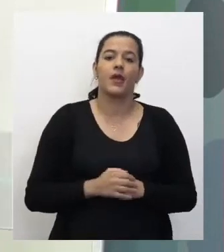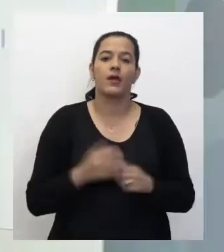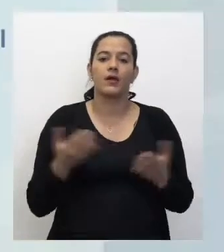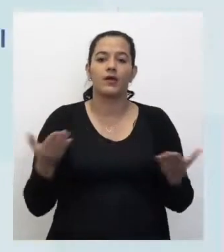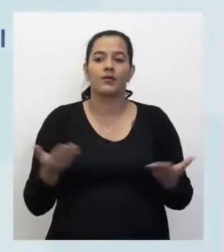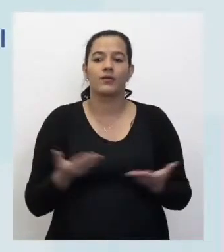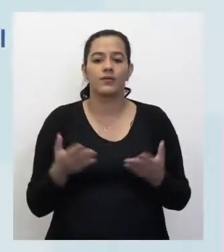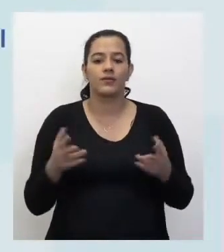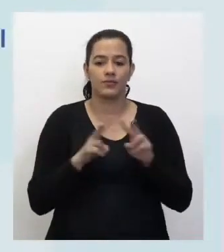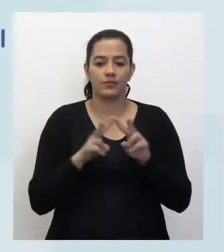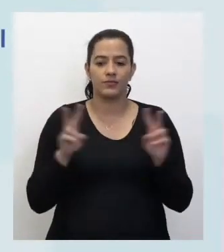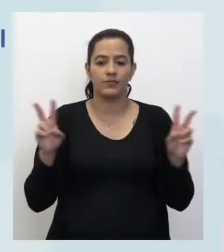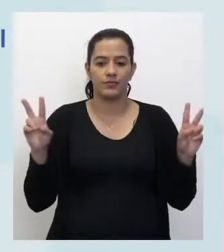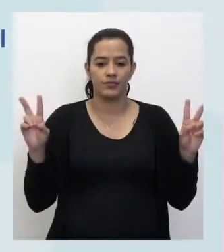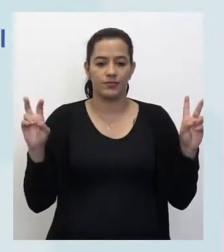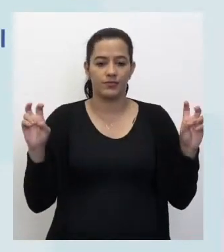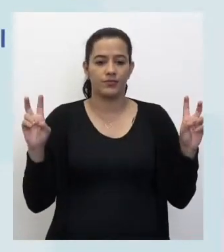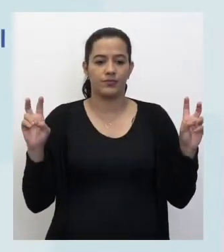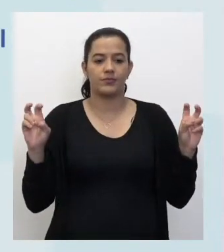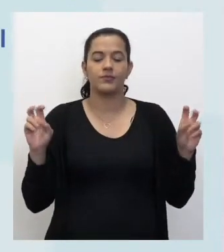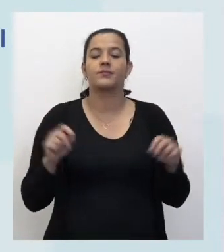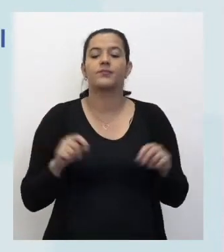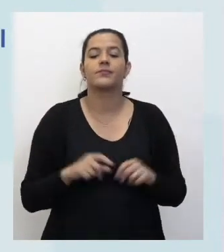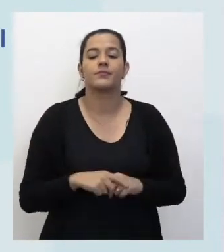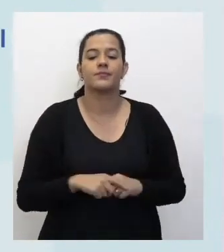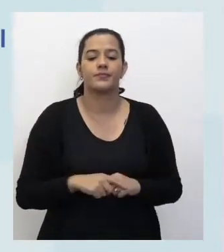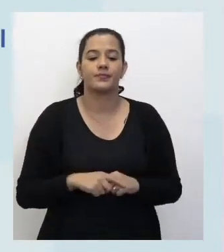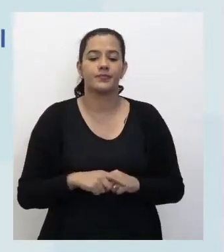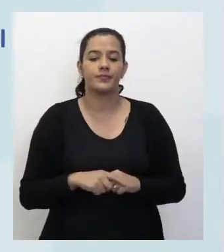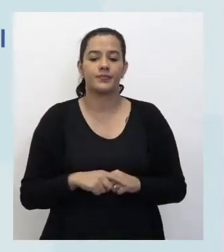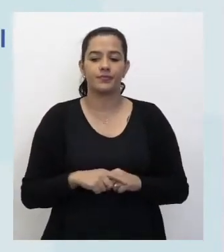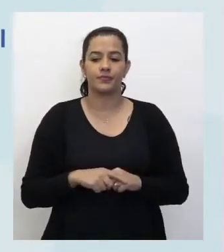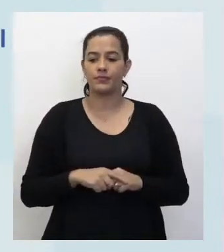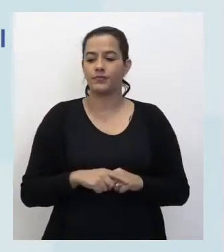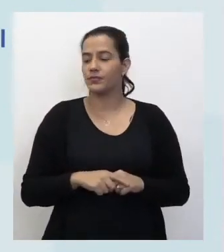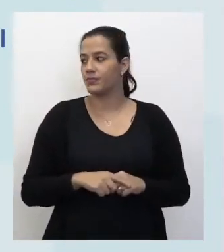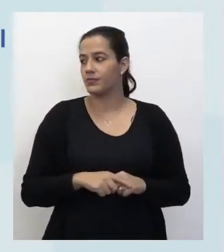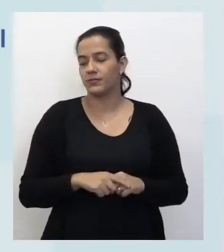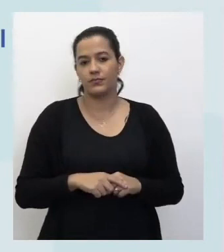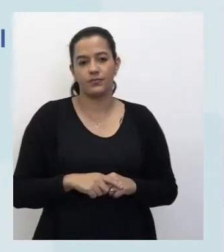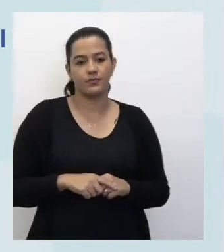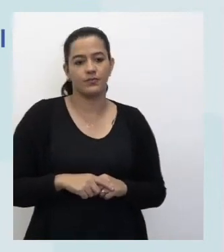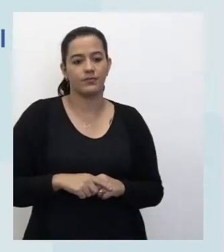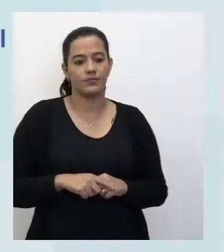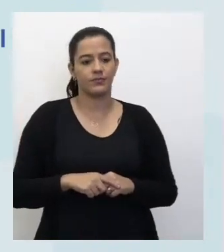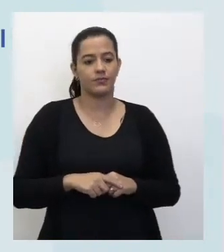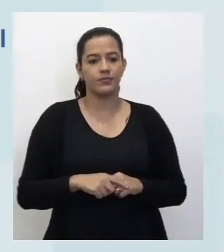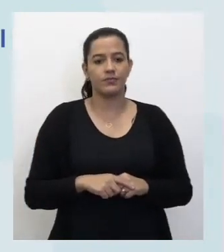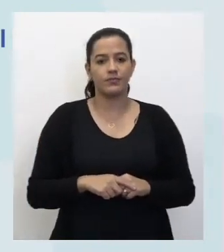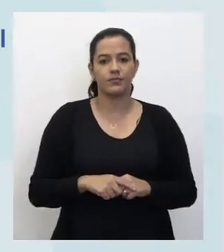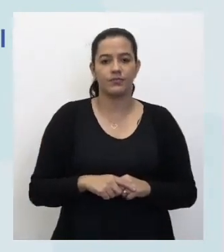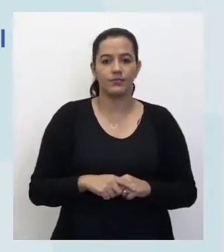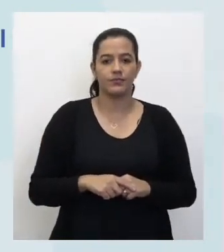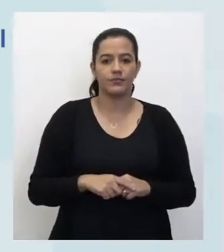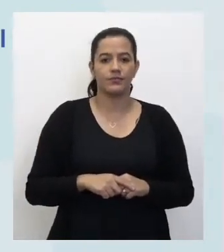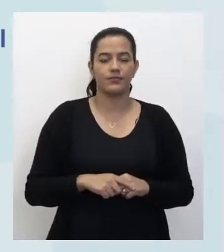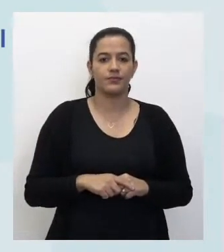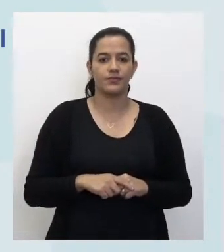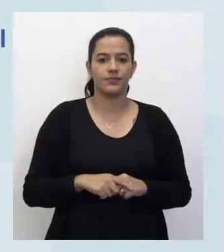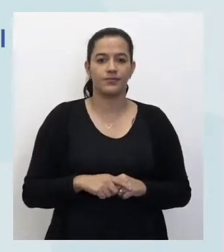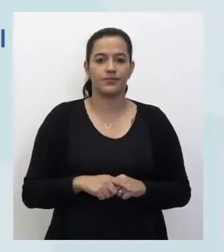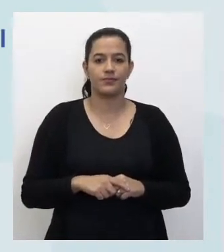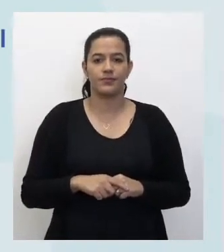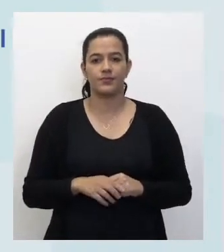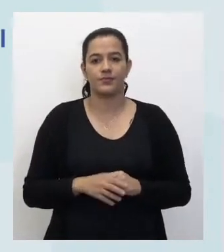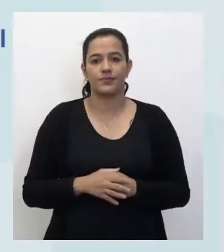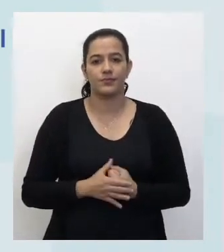Tá? Então está aparecendo lá. This is the title of an article written by the EEA, European Environment Agency. What